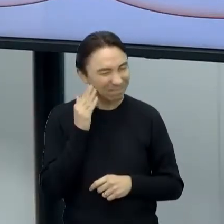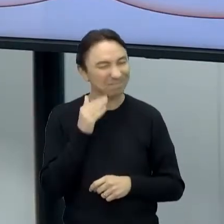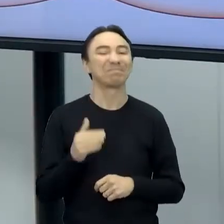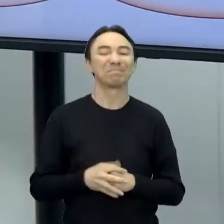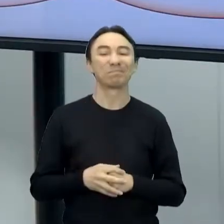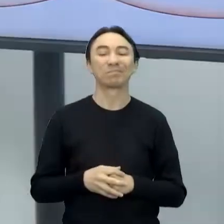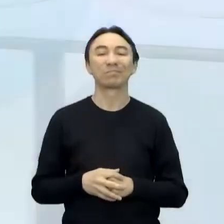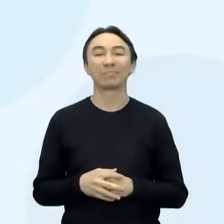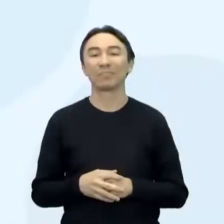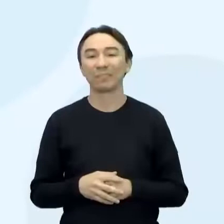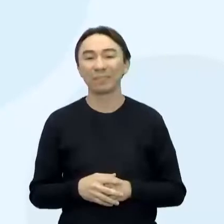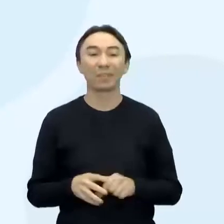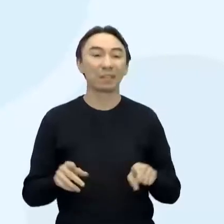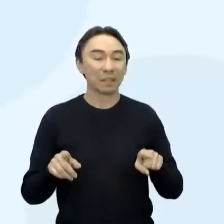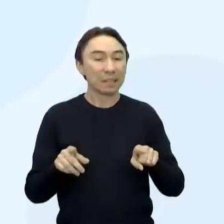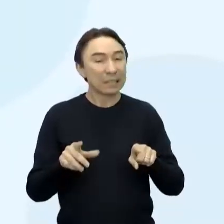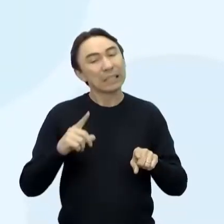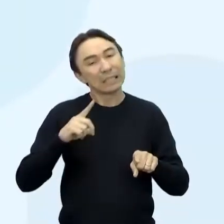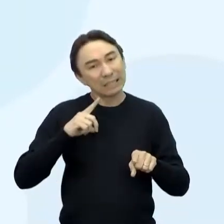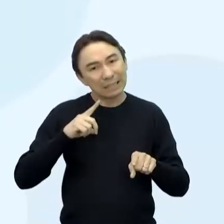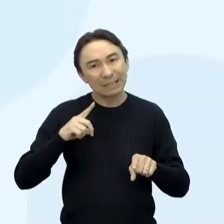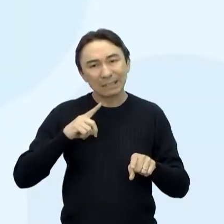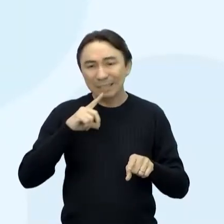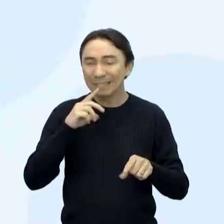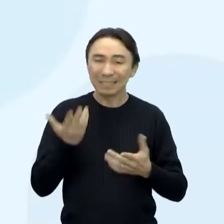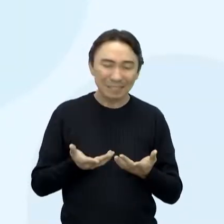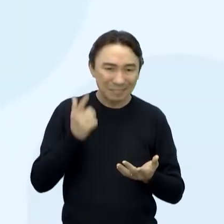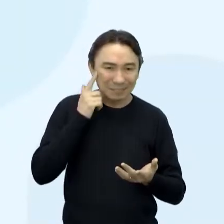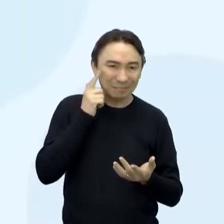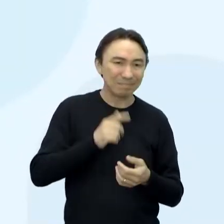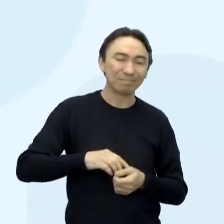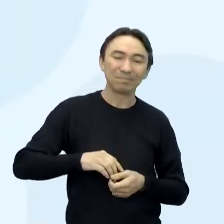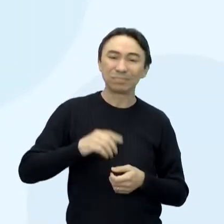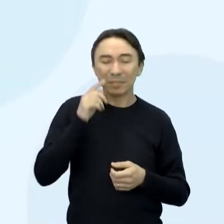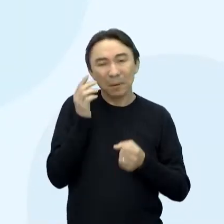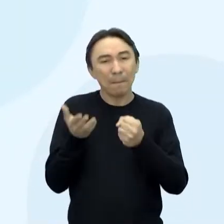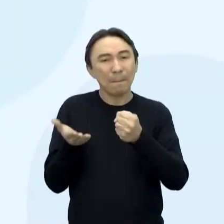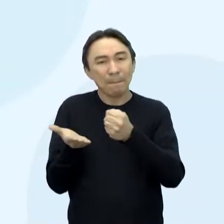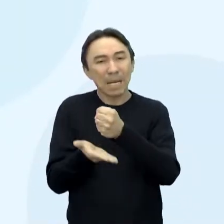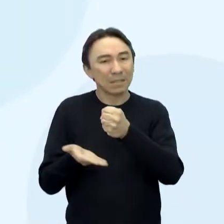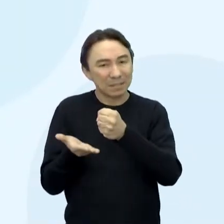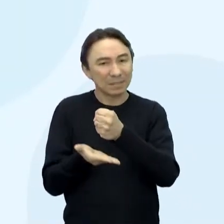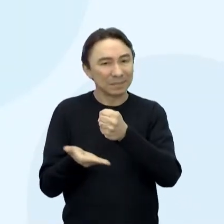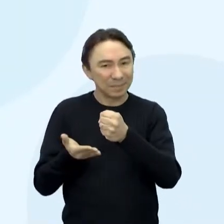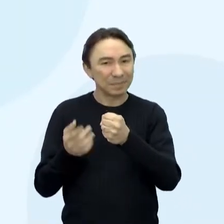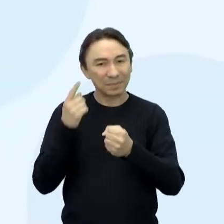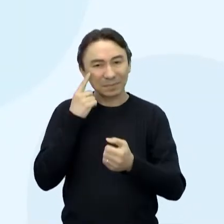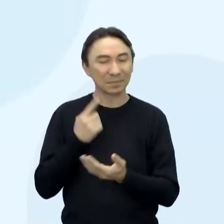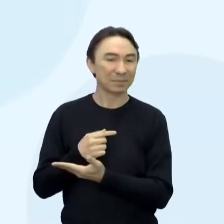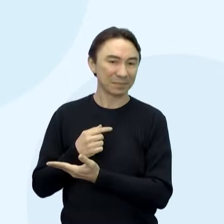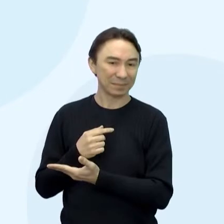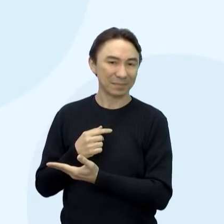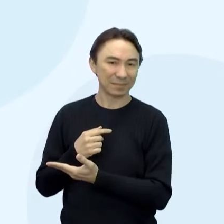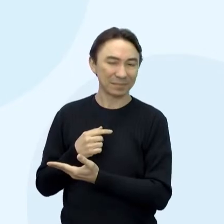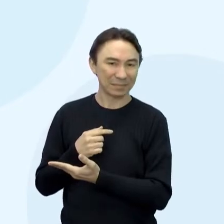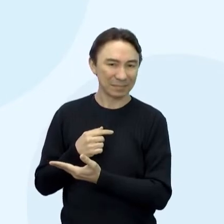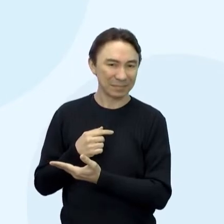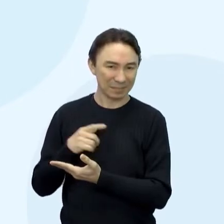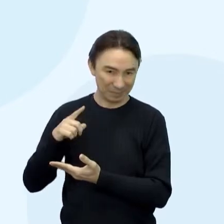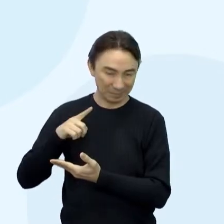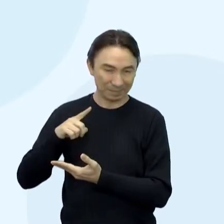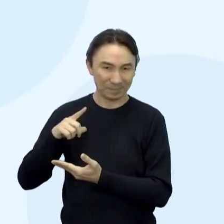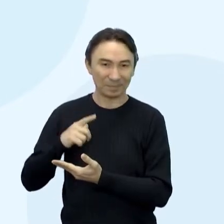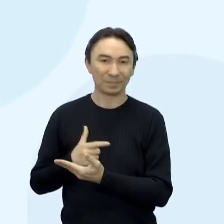tem uns pilares. Engraçado que essa solução, o O não estava aí, estava do lado, viu, gente? Ele deu uma